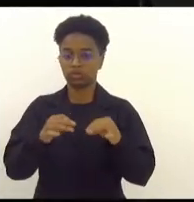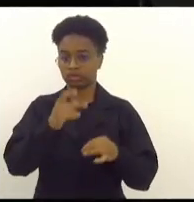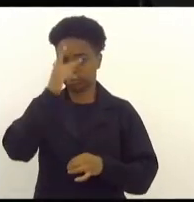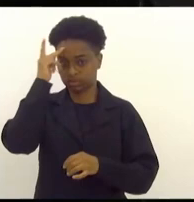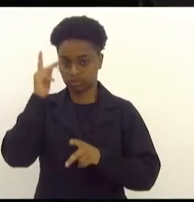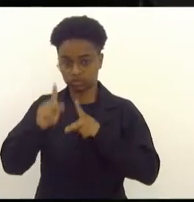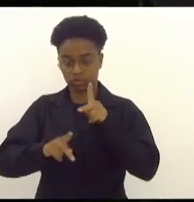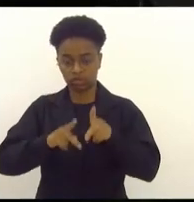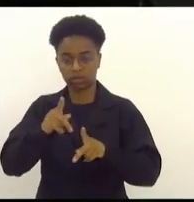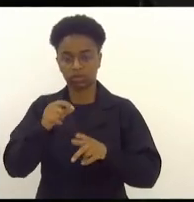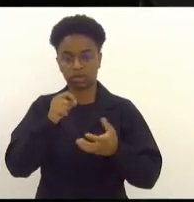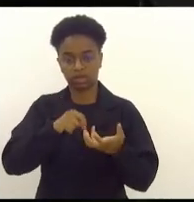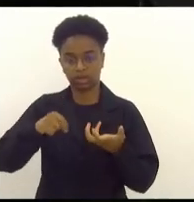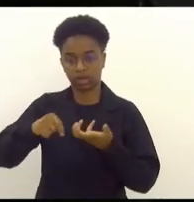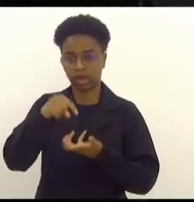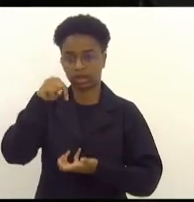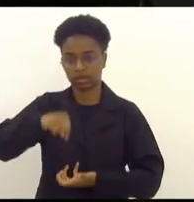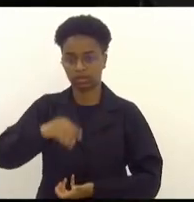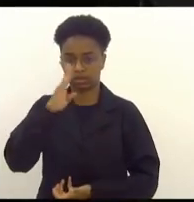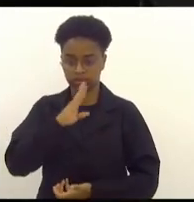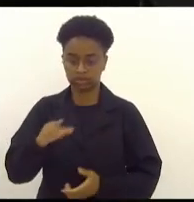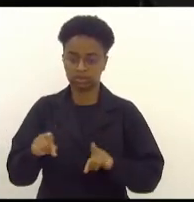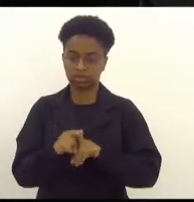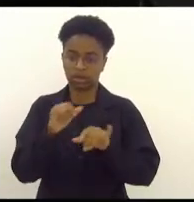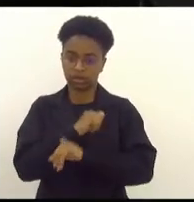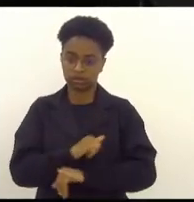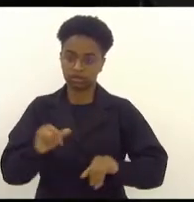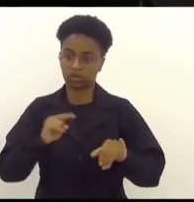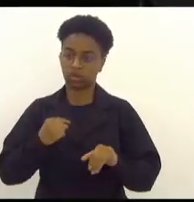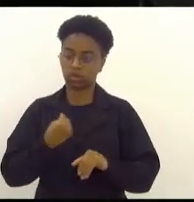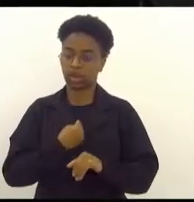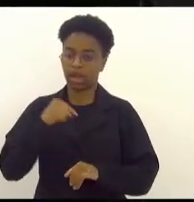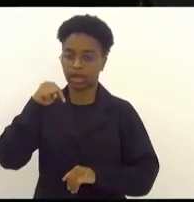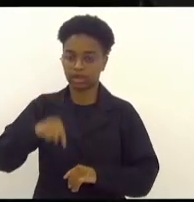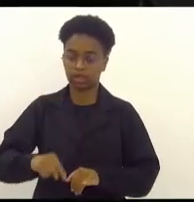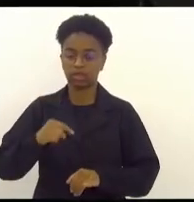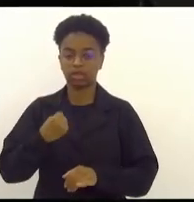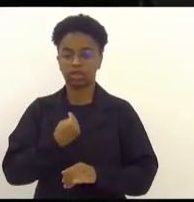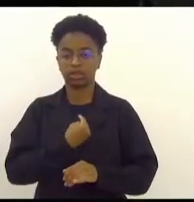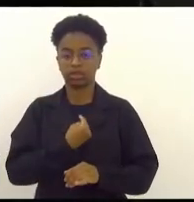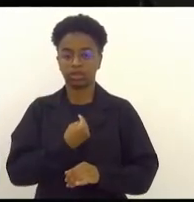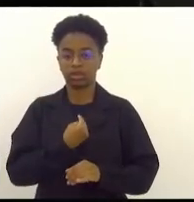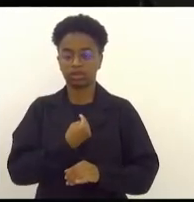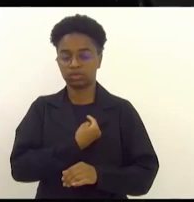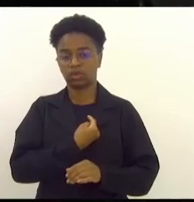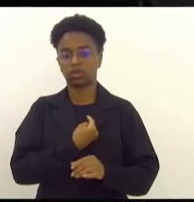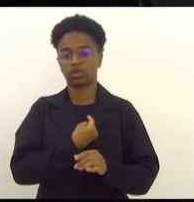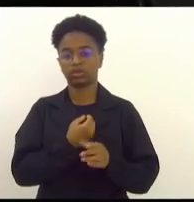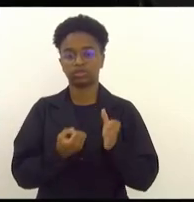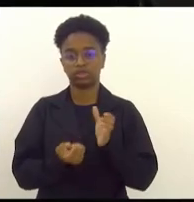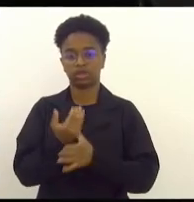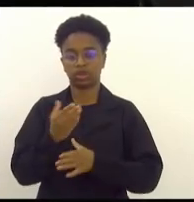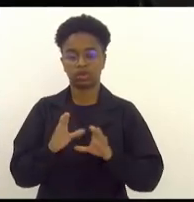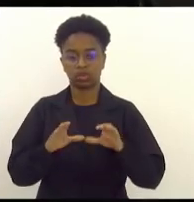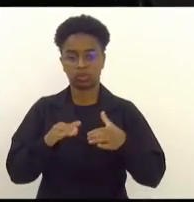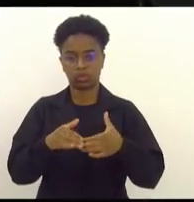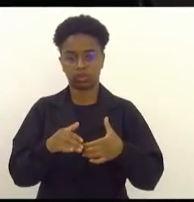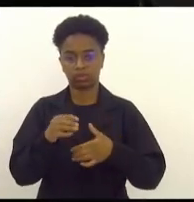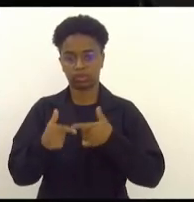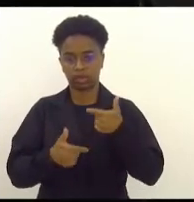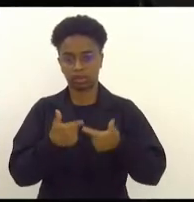quilombolas do país dizendo que aqui na casa nós protocolizamos uma frente defesa da população